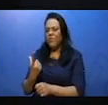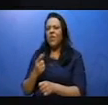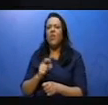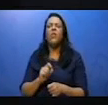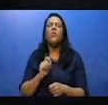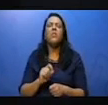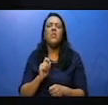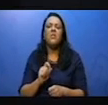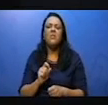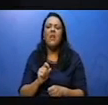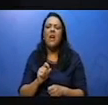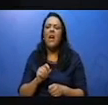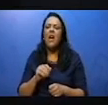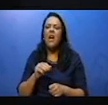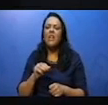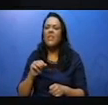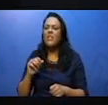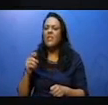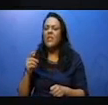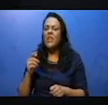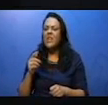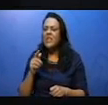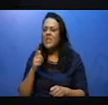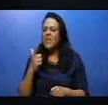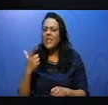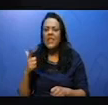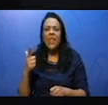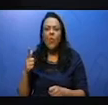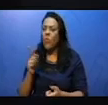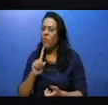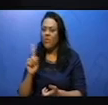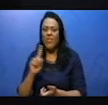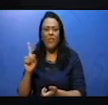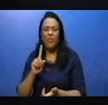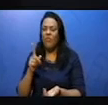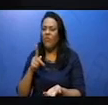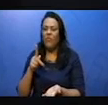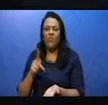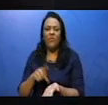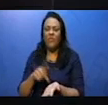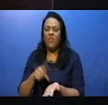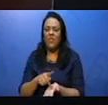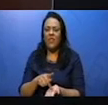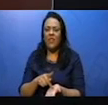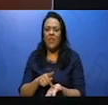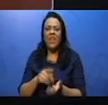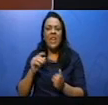ser irreais, as narrativas de terror ou de horror.